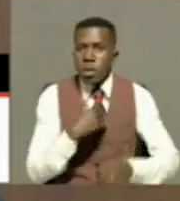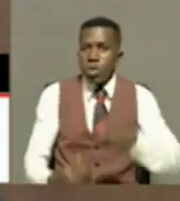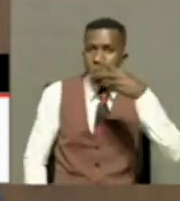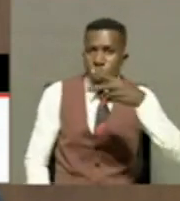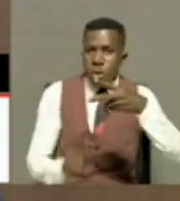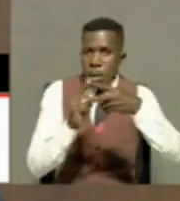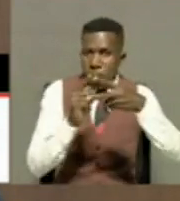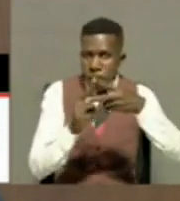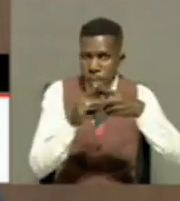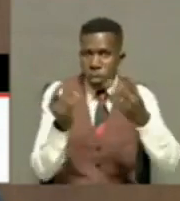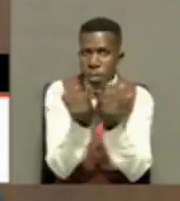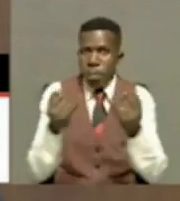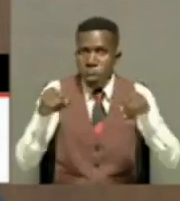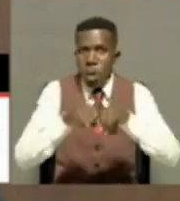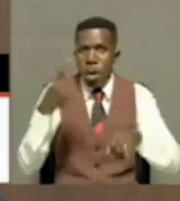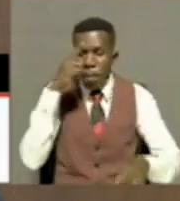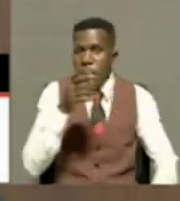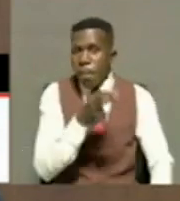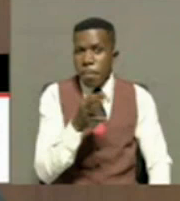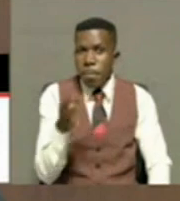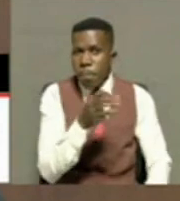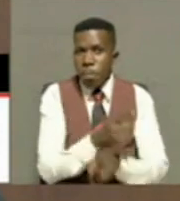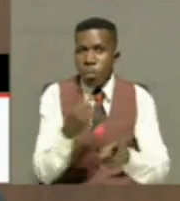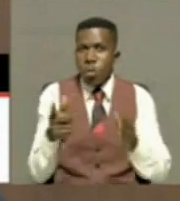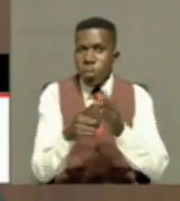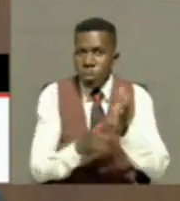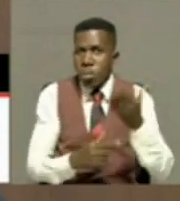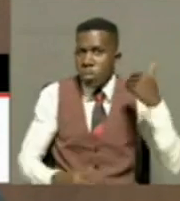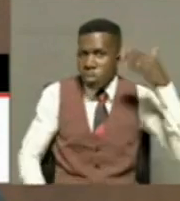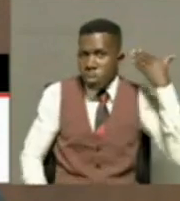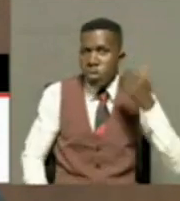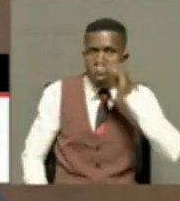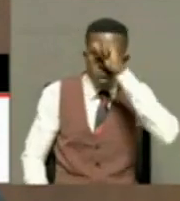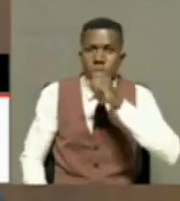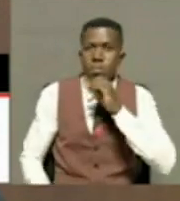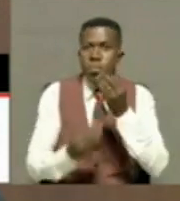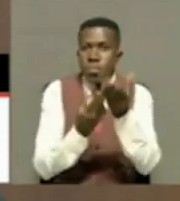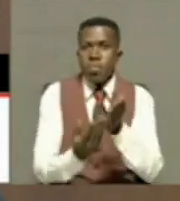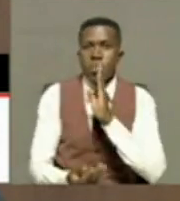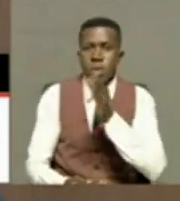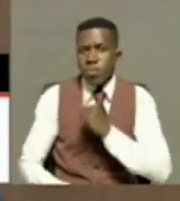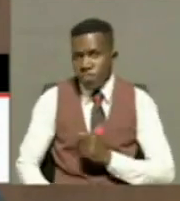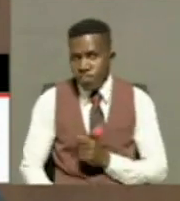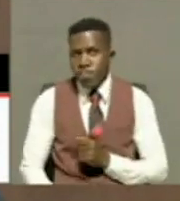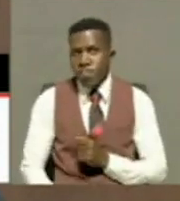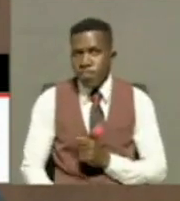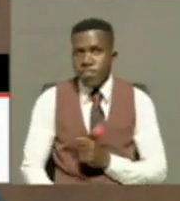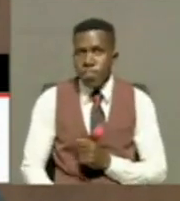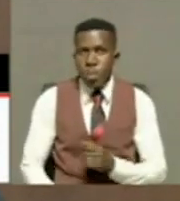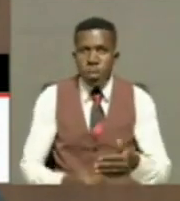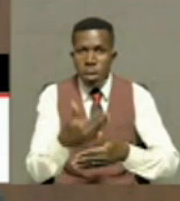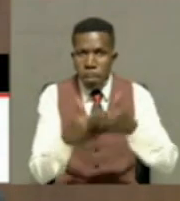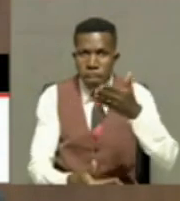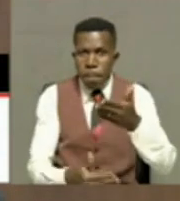traz, conformando com uma medida já anunciada pelo Executivo. Portanto, a pauta